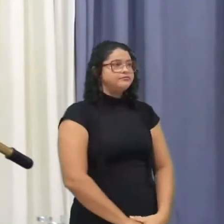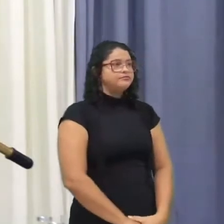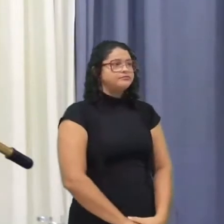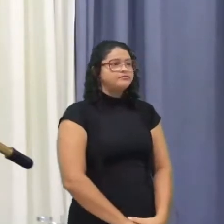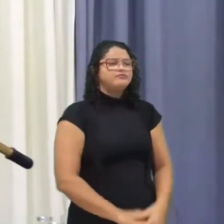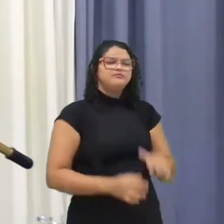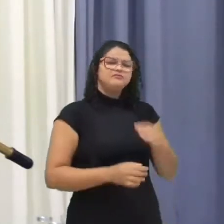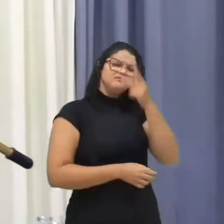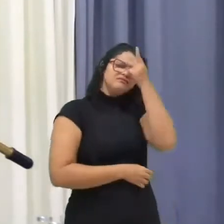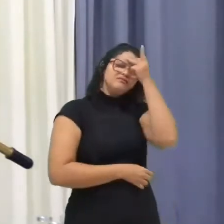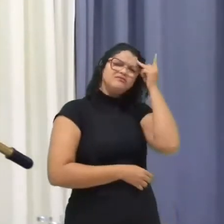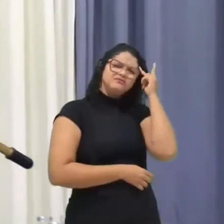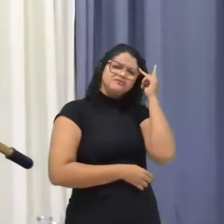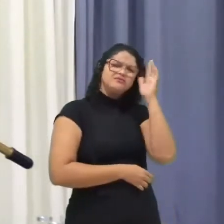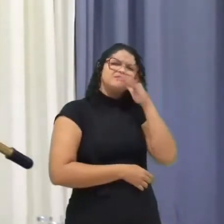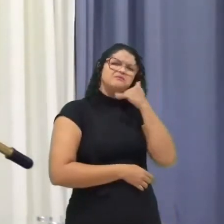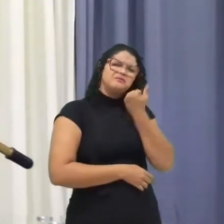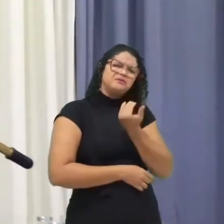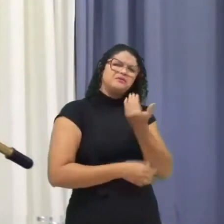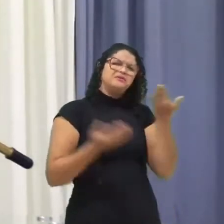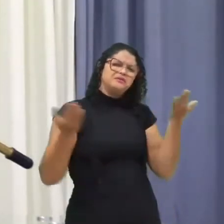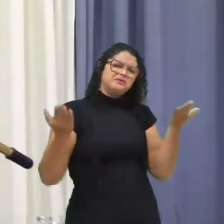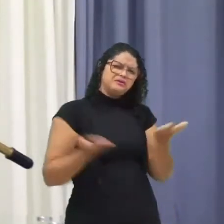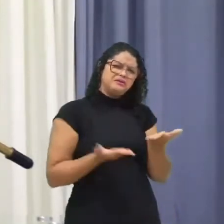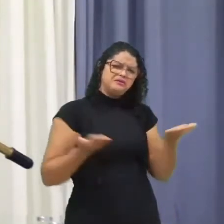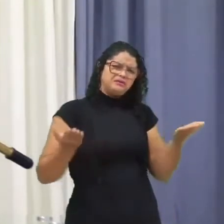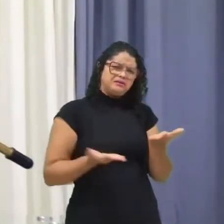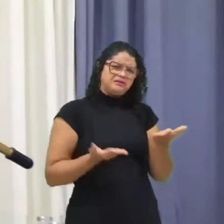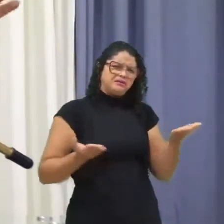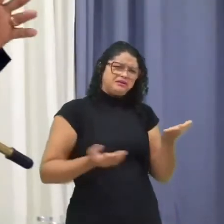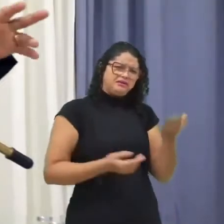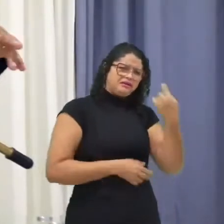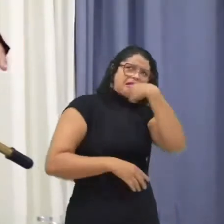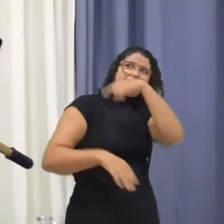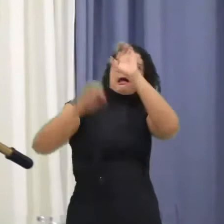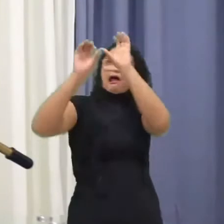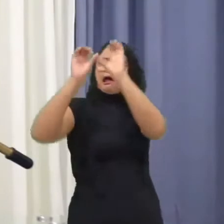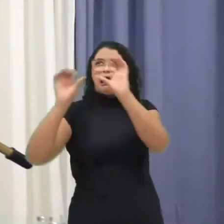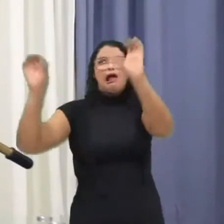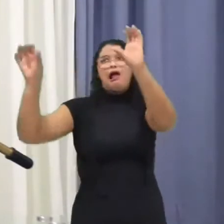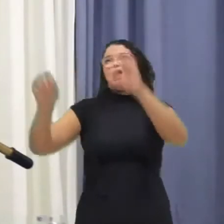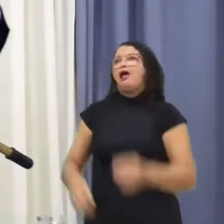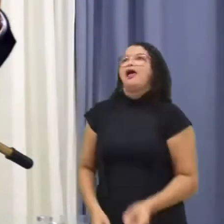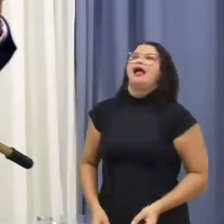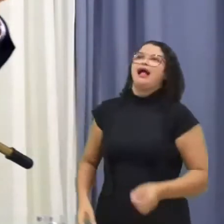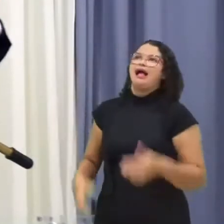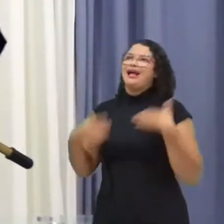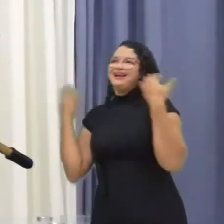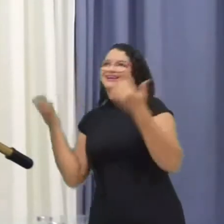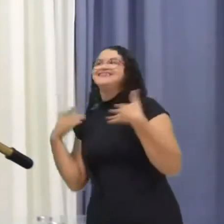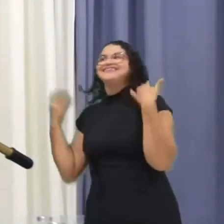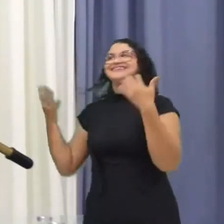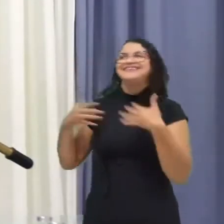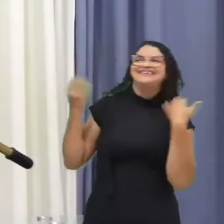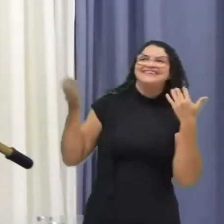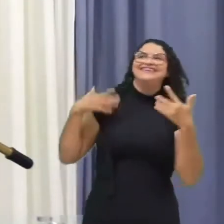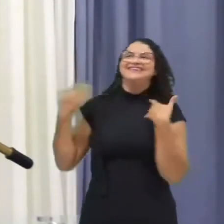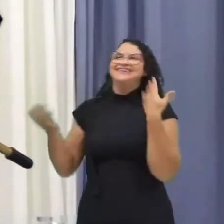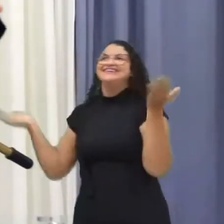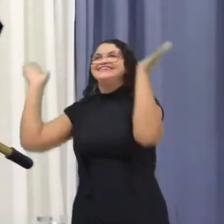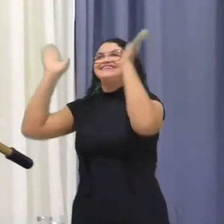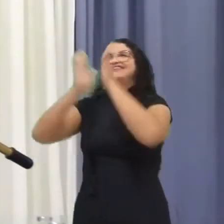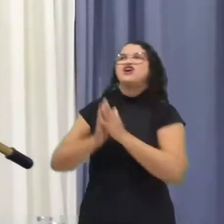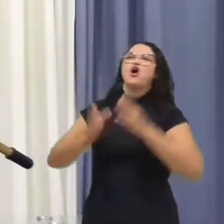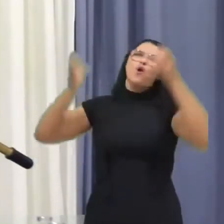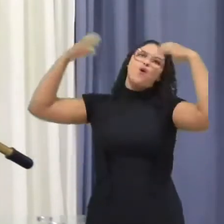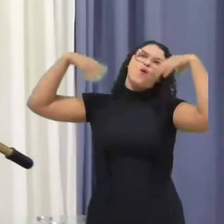Quando as pessoas morrem hoje, elas não vão direto para o céu, desfrutar da água da vida, tomar banho